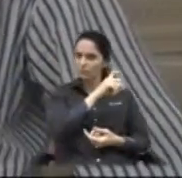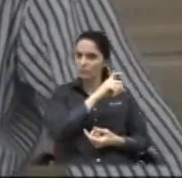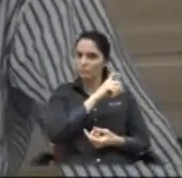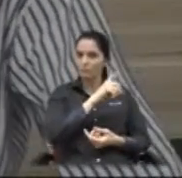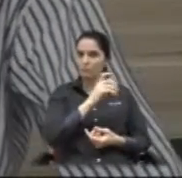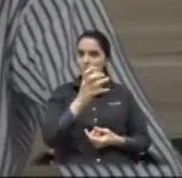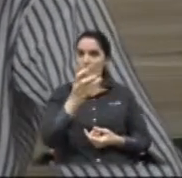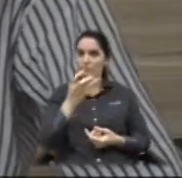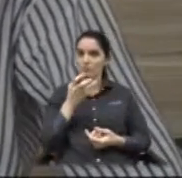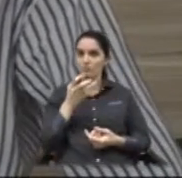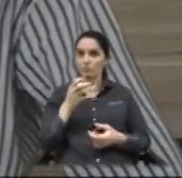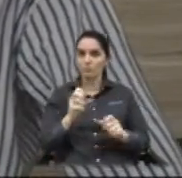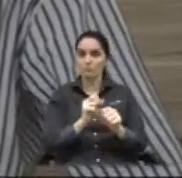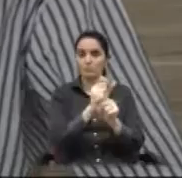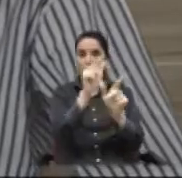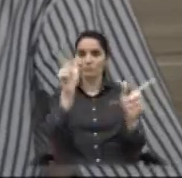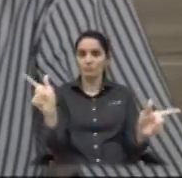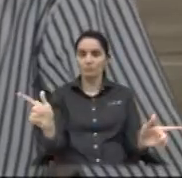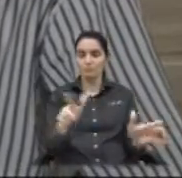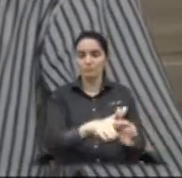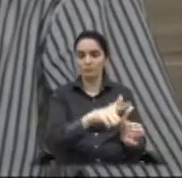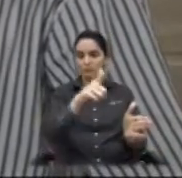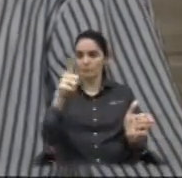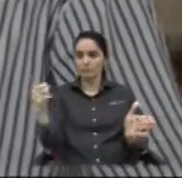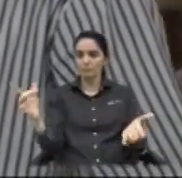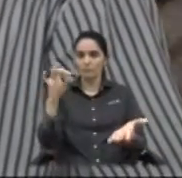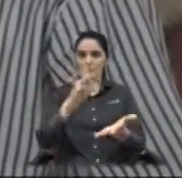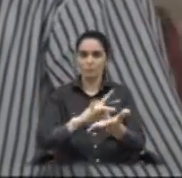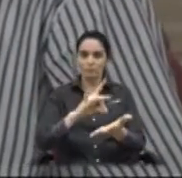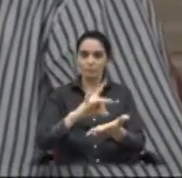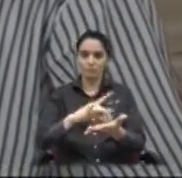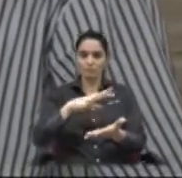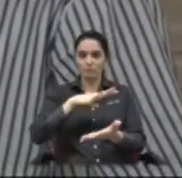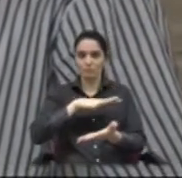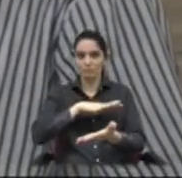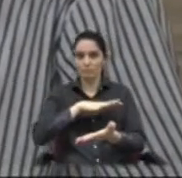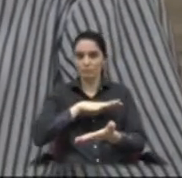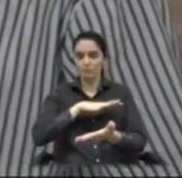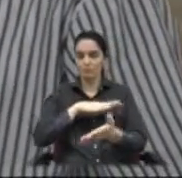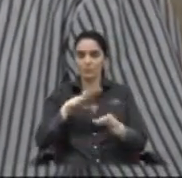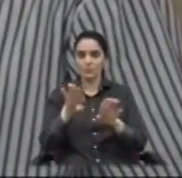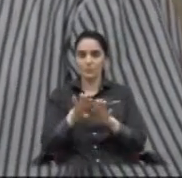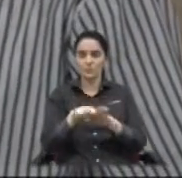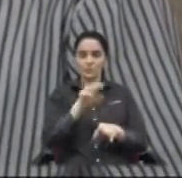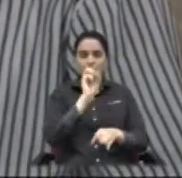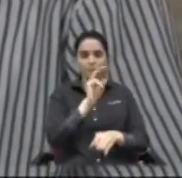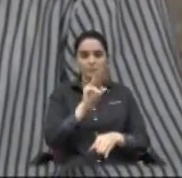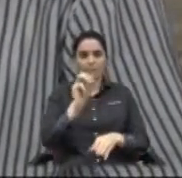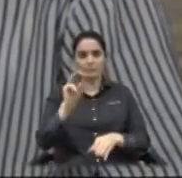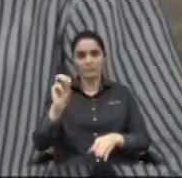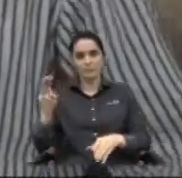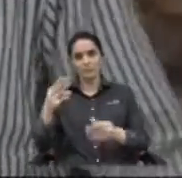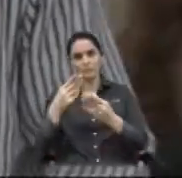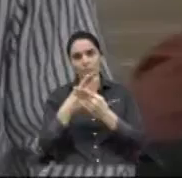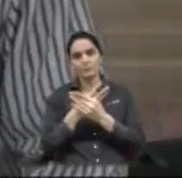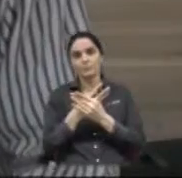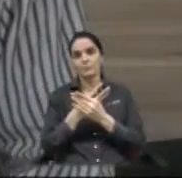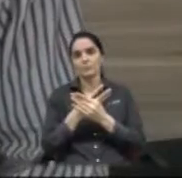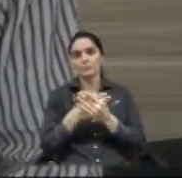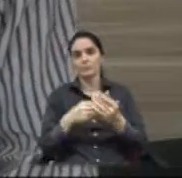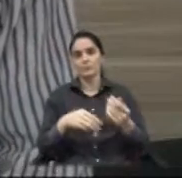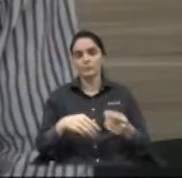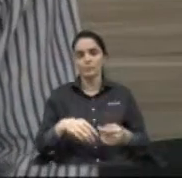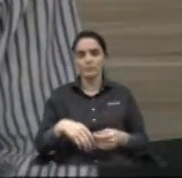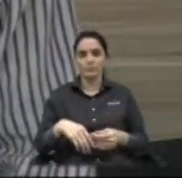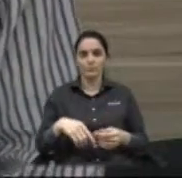fosse publicado no Diário Oficial do município e também, se possível, no site da Câmara Municipal. A vereadora